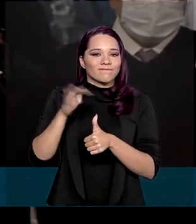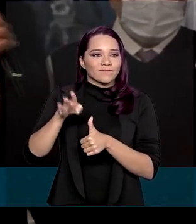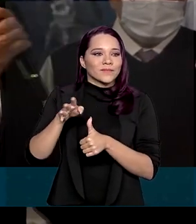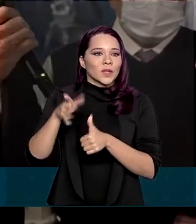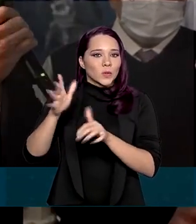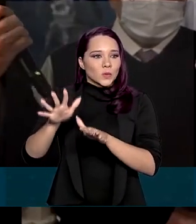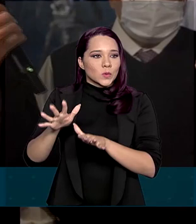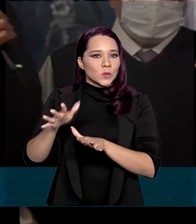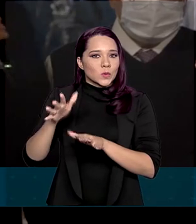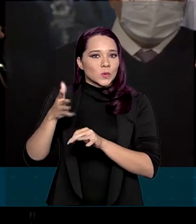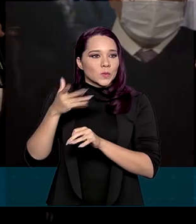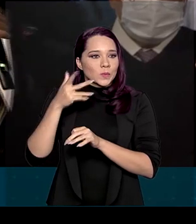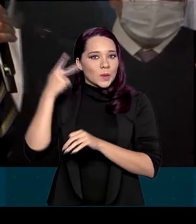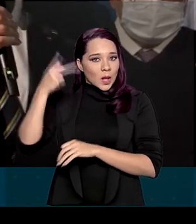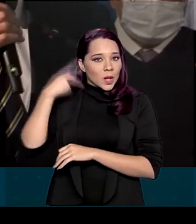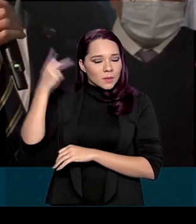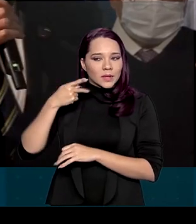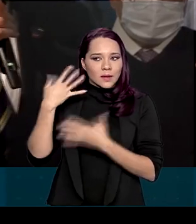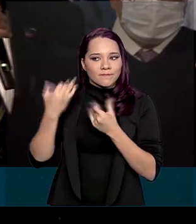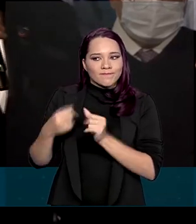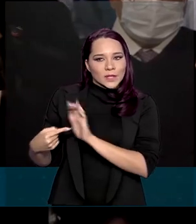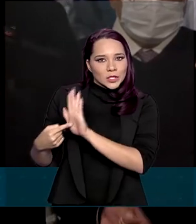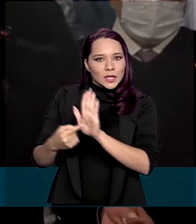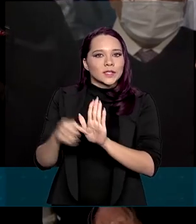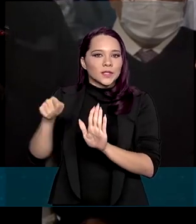parlamentares, aceitar a indicação da Tereza